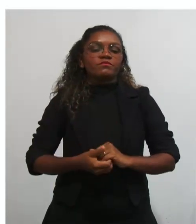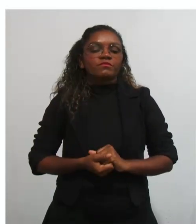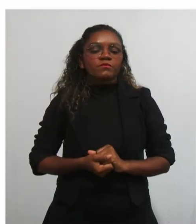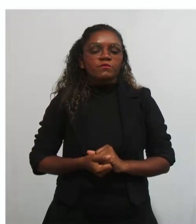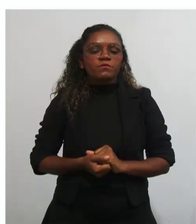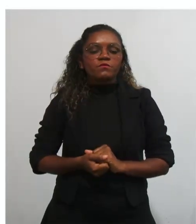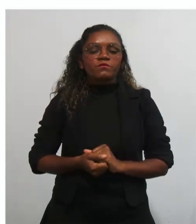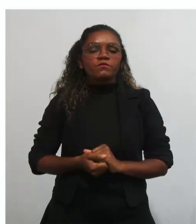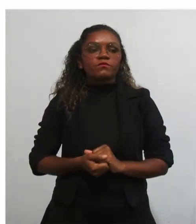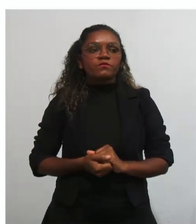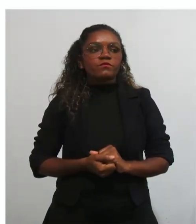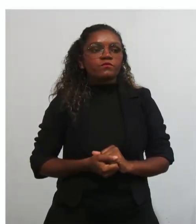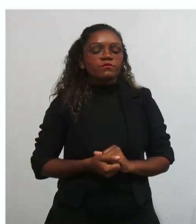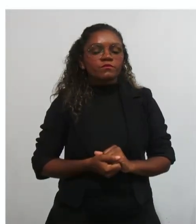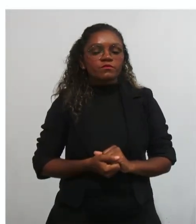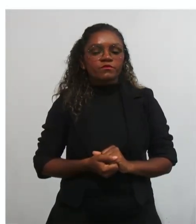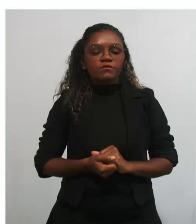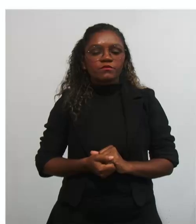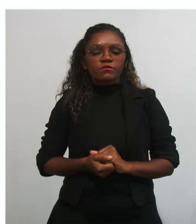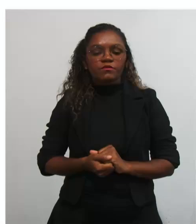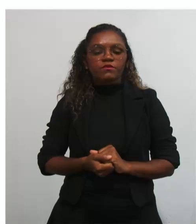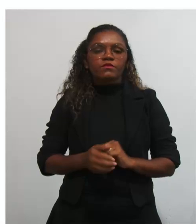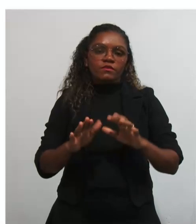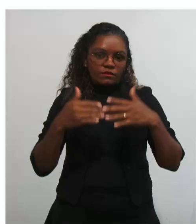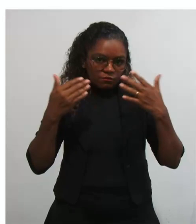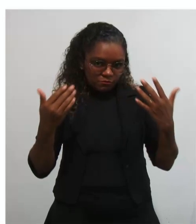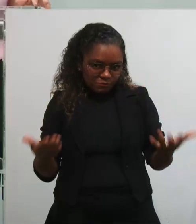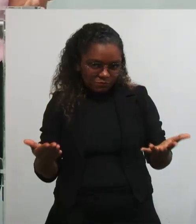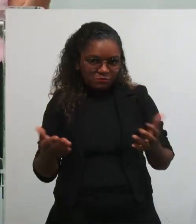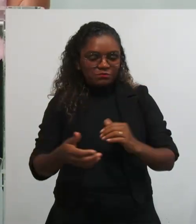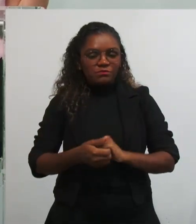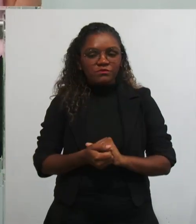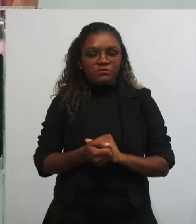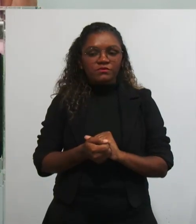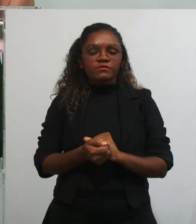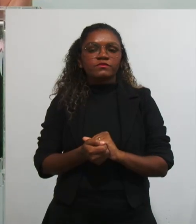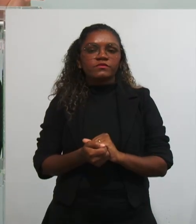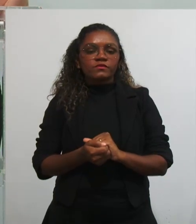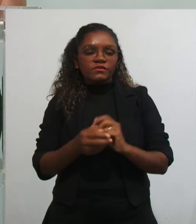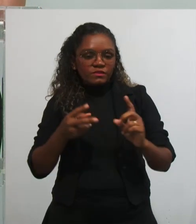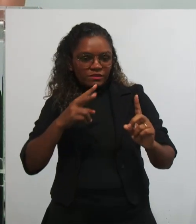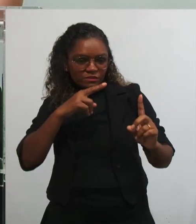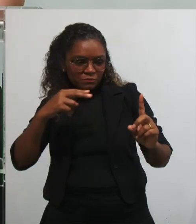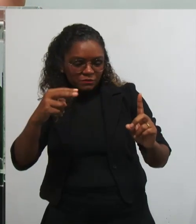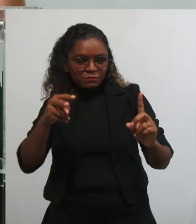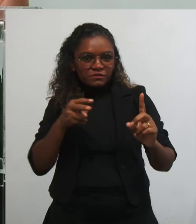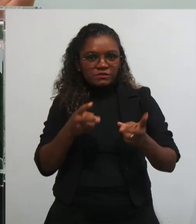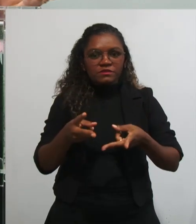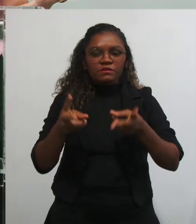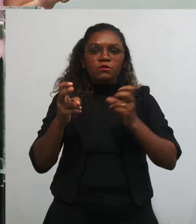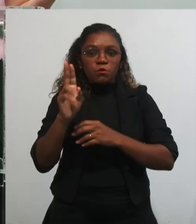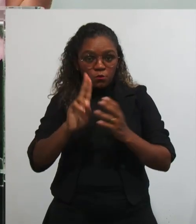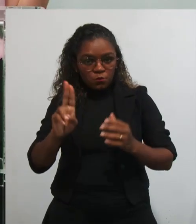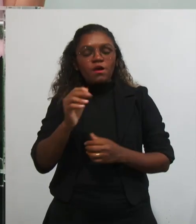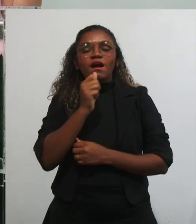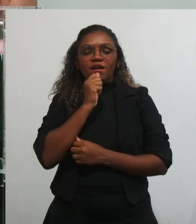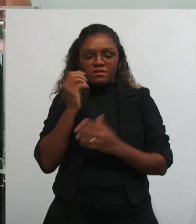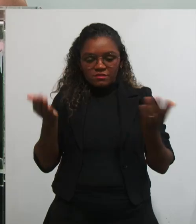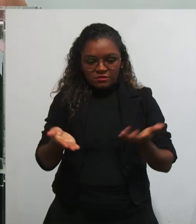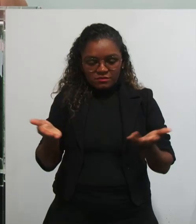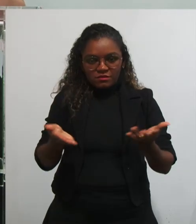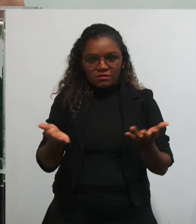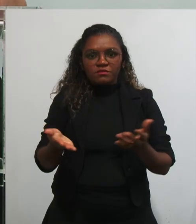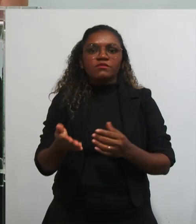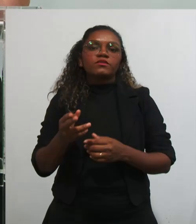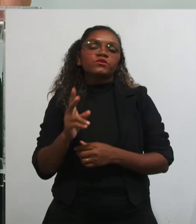e convencionada. Então, nessa corrente, né, nessa perspectiva ainda muito utilizada hoje, a